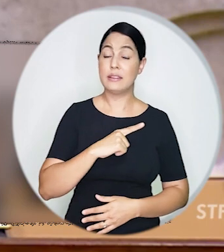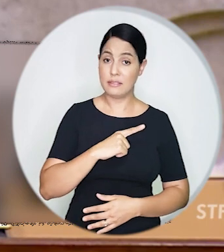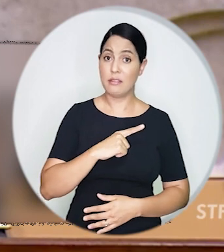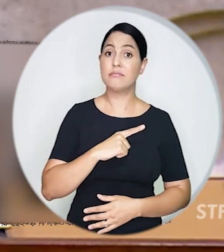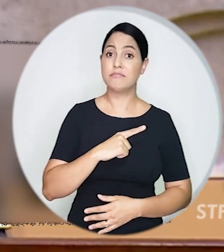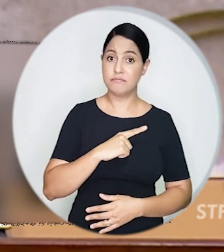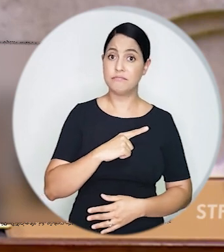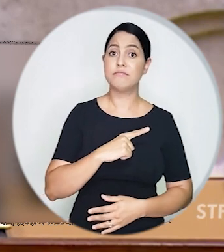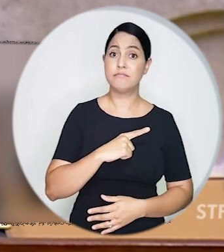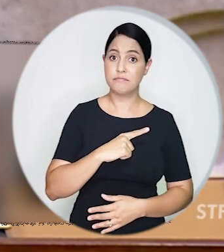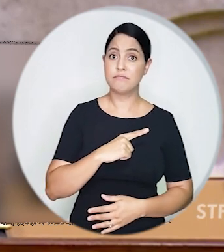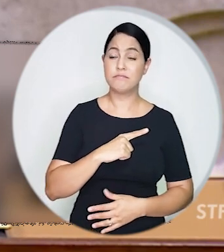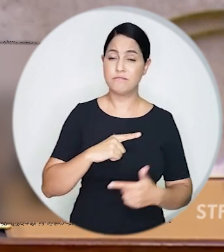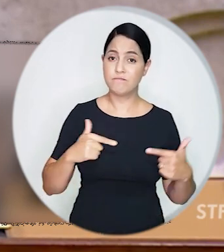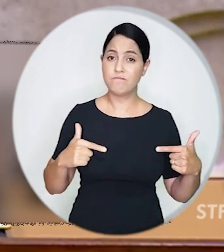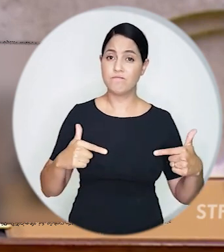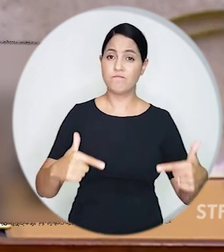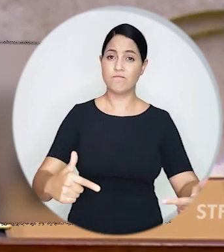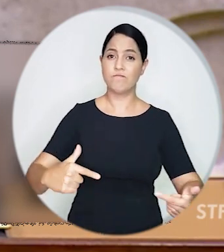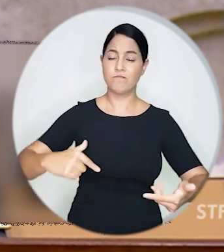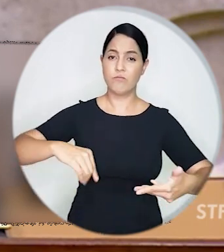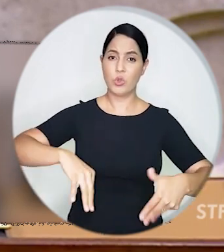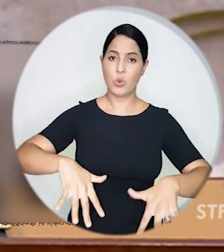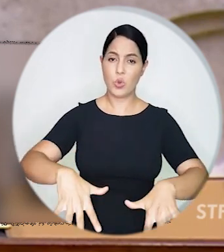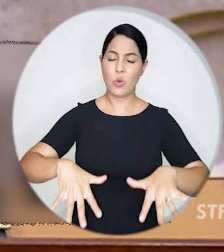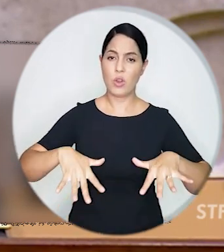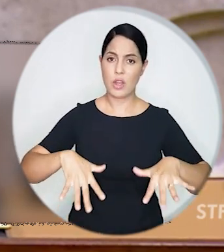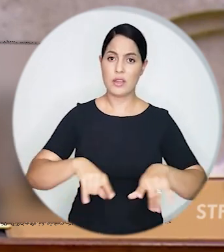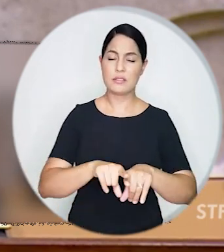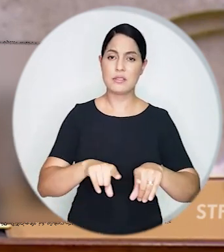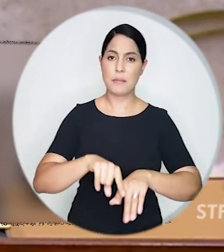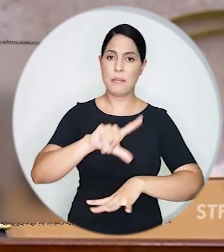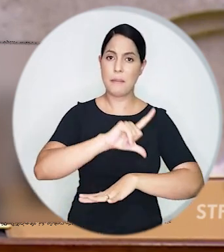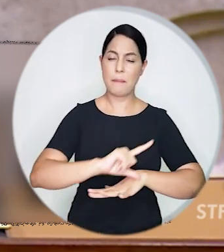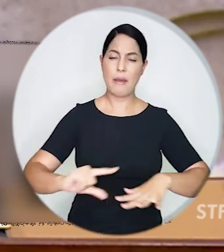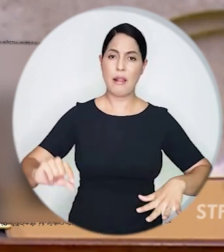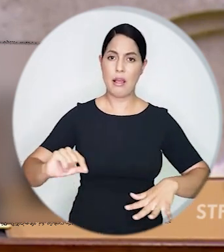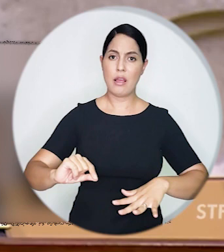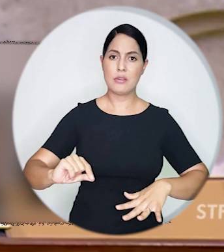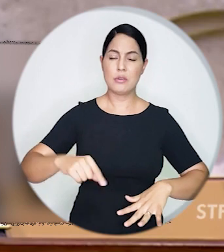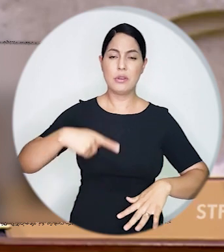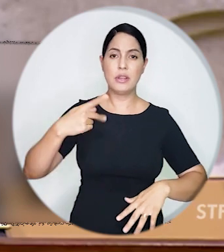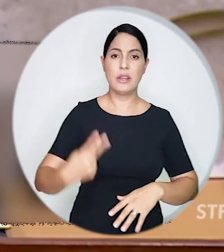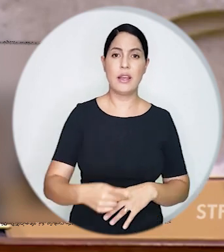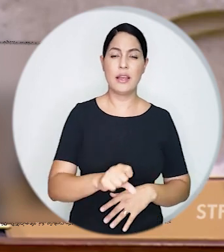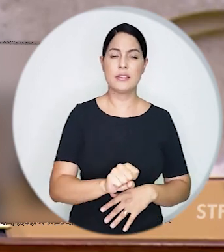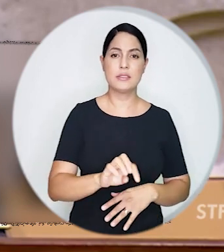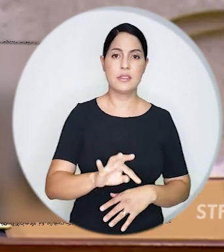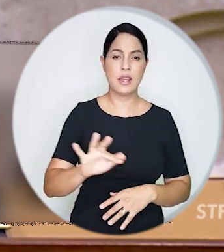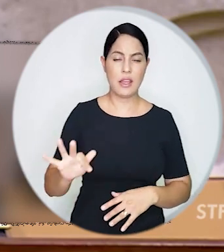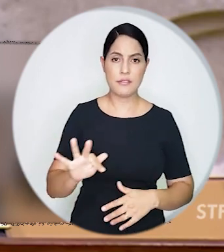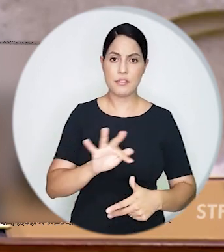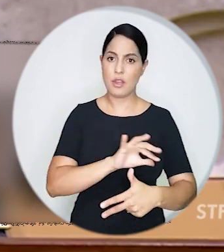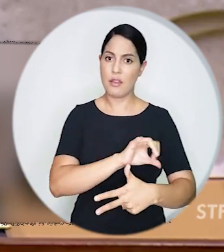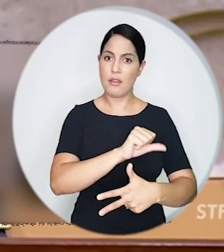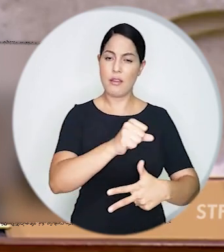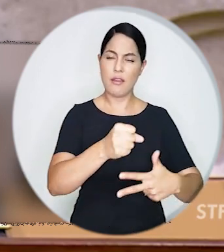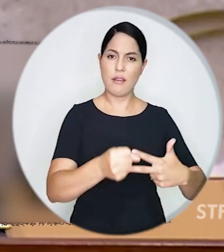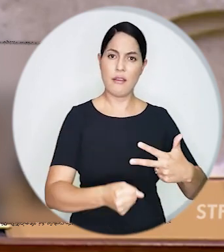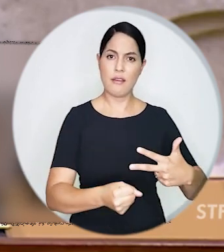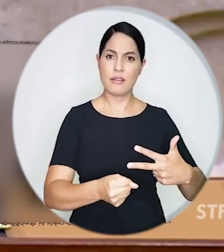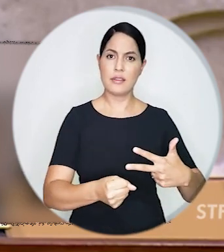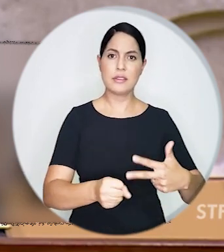as instalações do Congresso Nacional e o Palácio do Planalto sedes dos